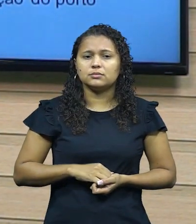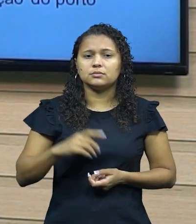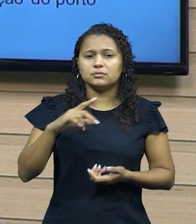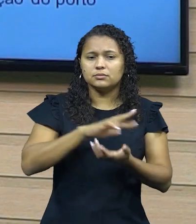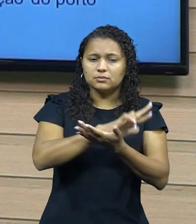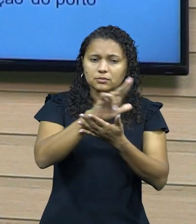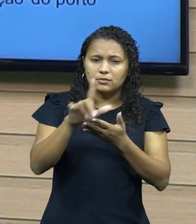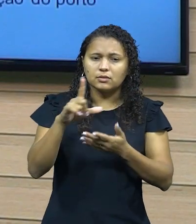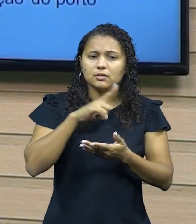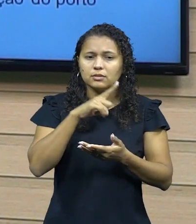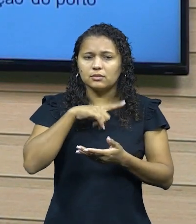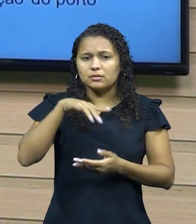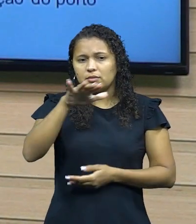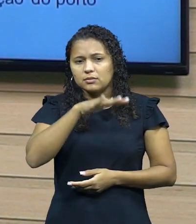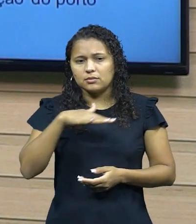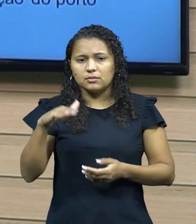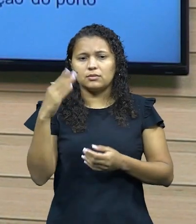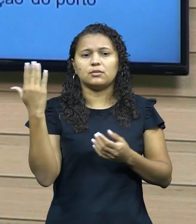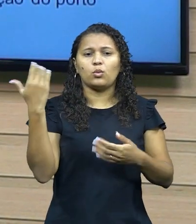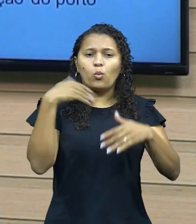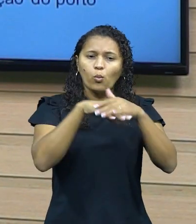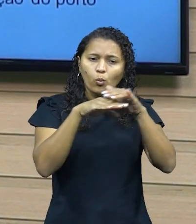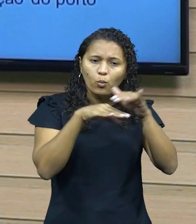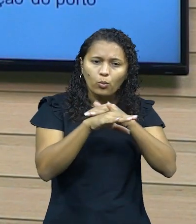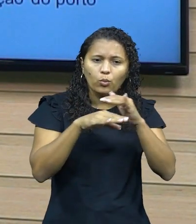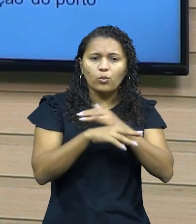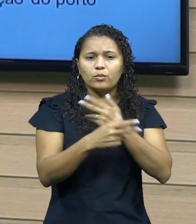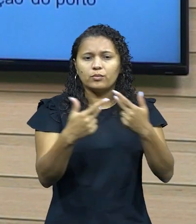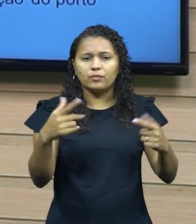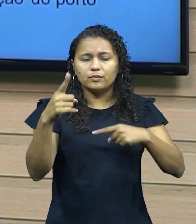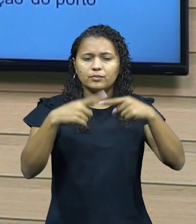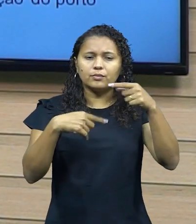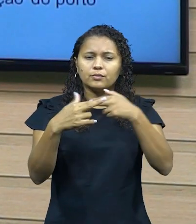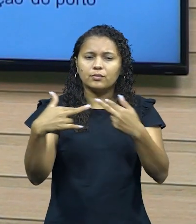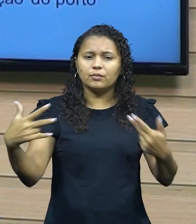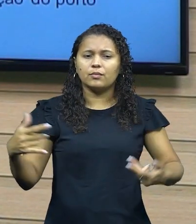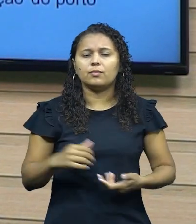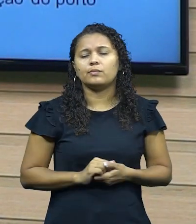de armazenagem de mercadorias, engloba também